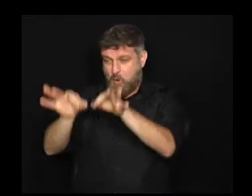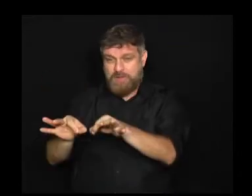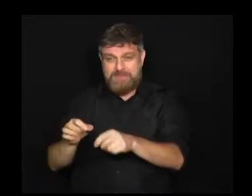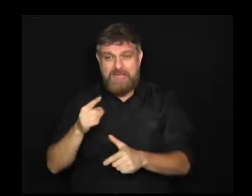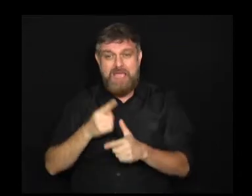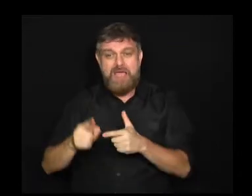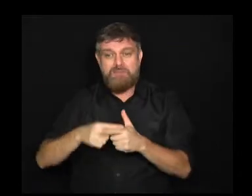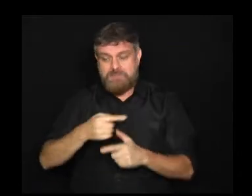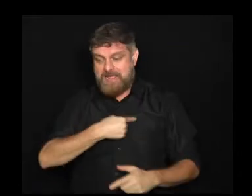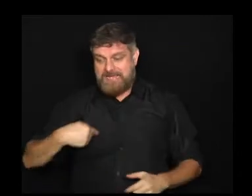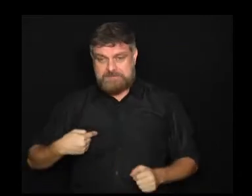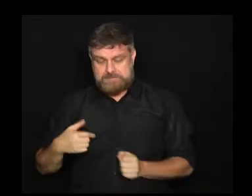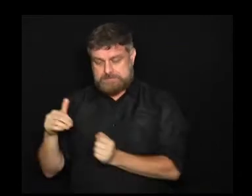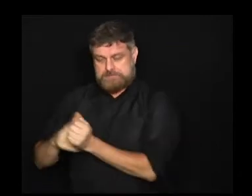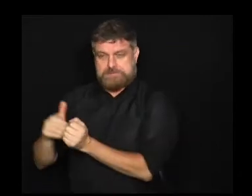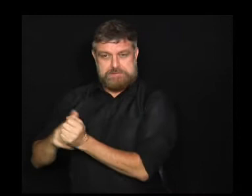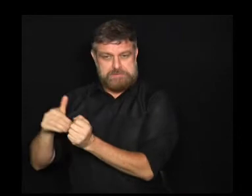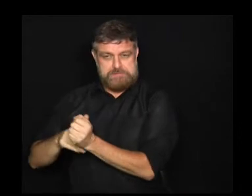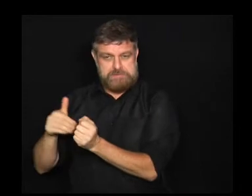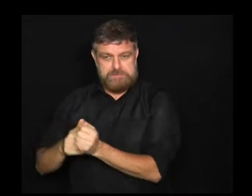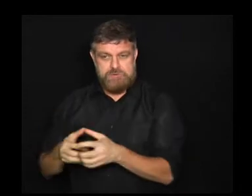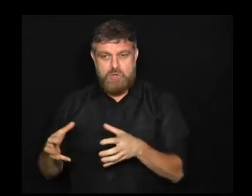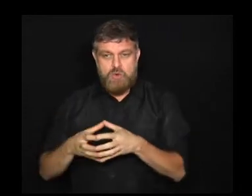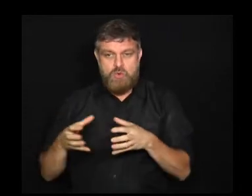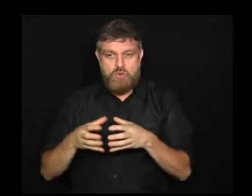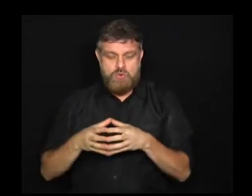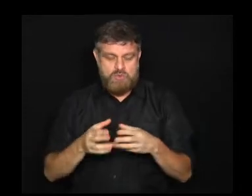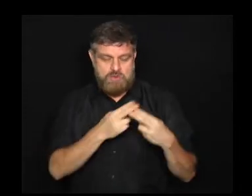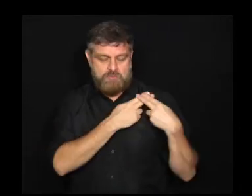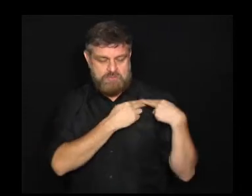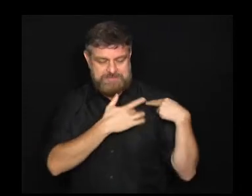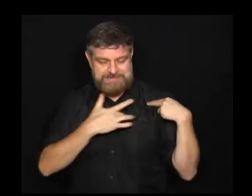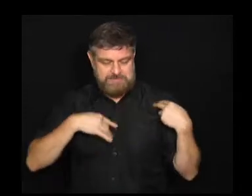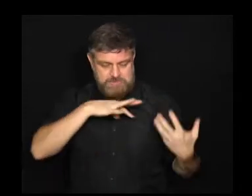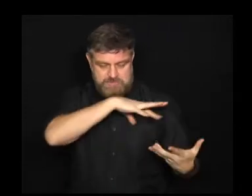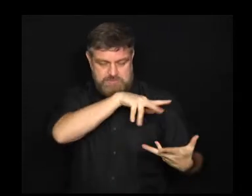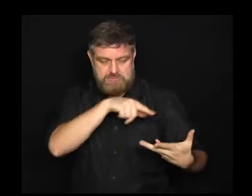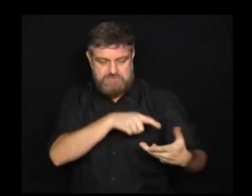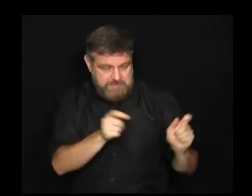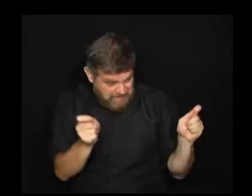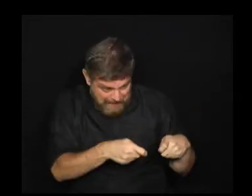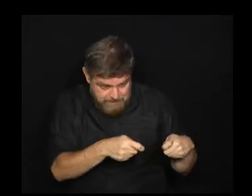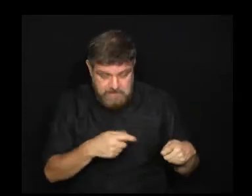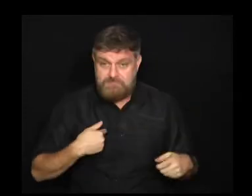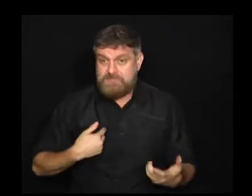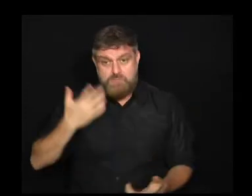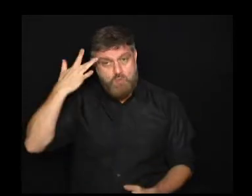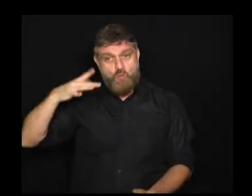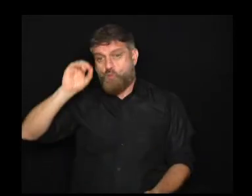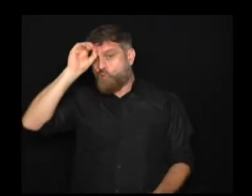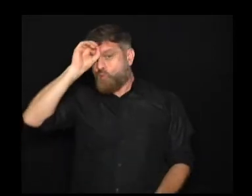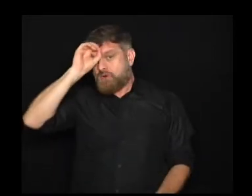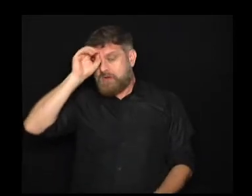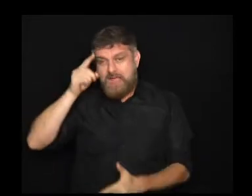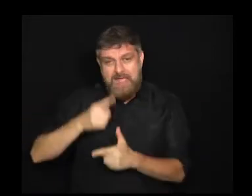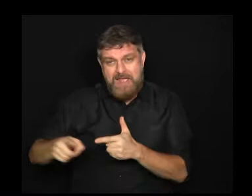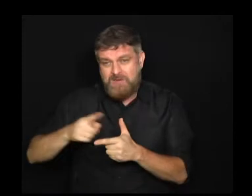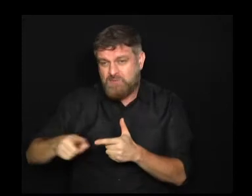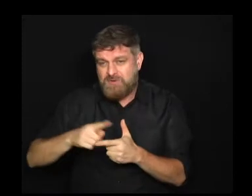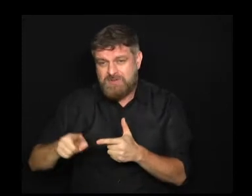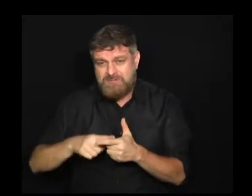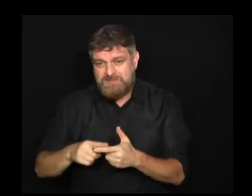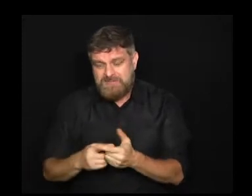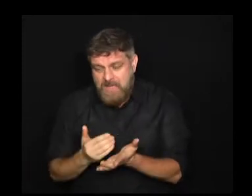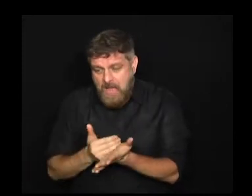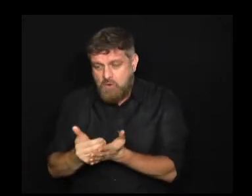China está escondendo informação e nem que a OMS é incompetente. É que não dá para se saber. Isso é um problema de qualquer crise de situação de